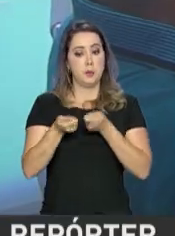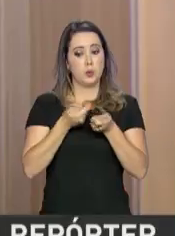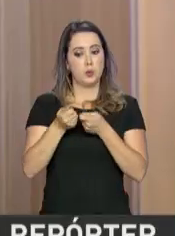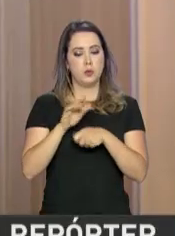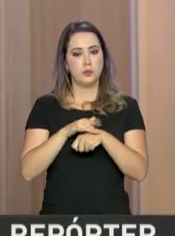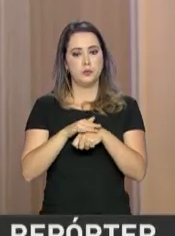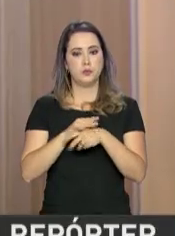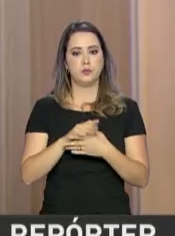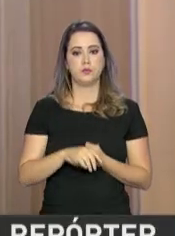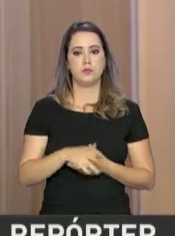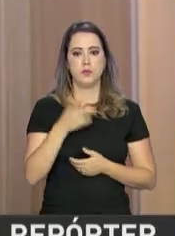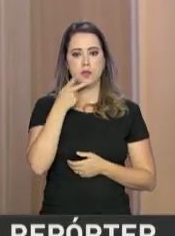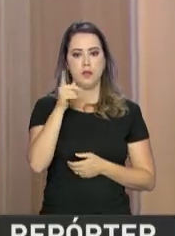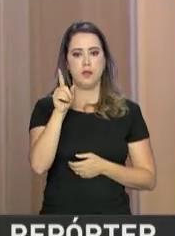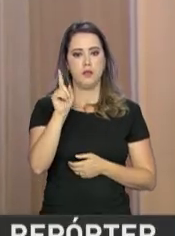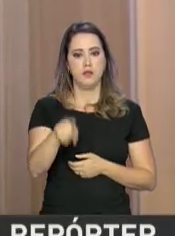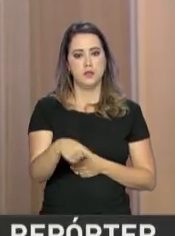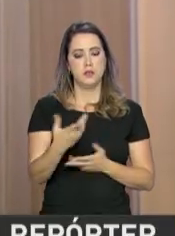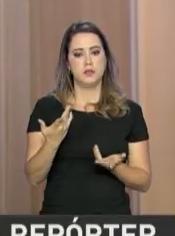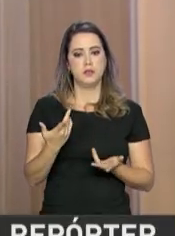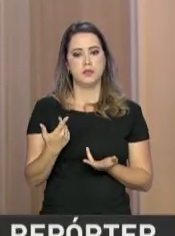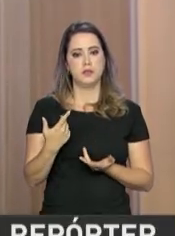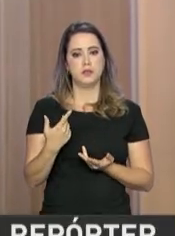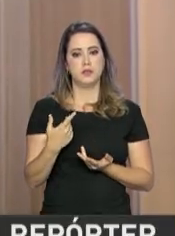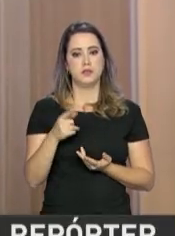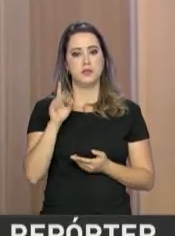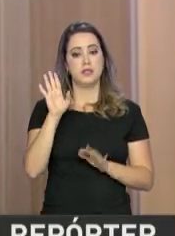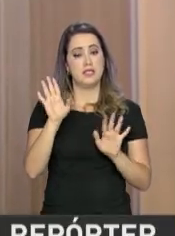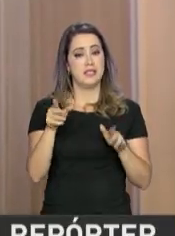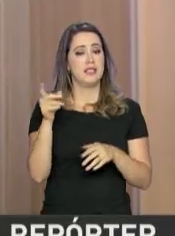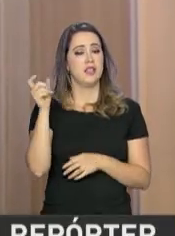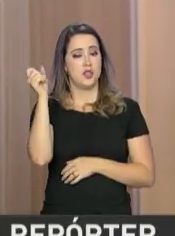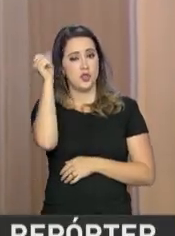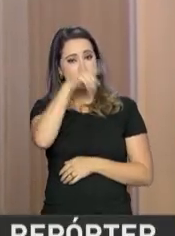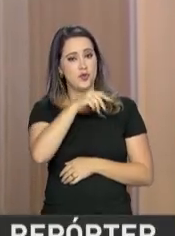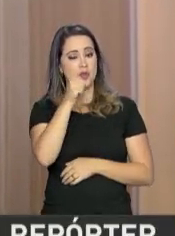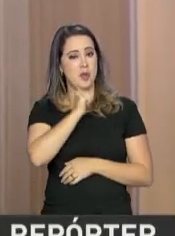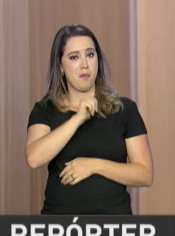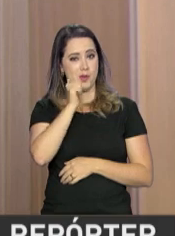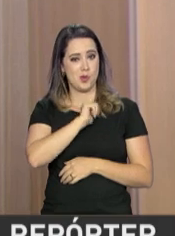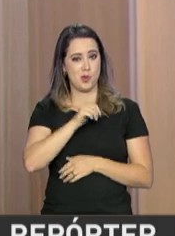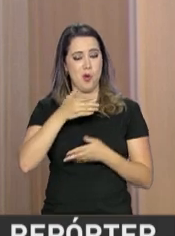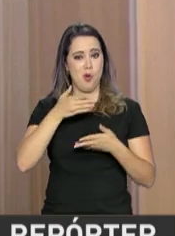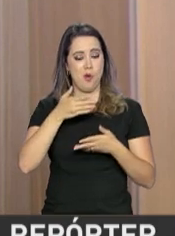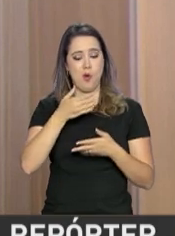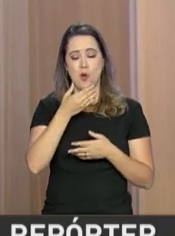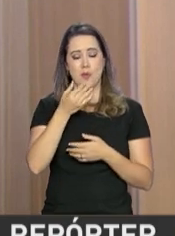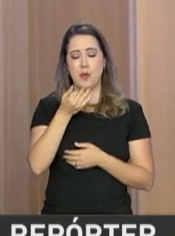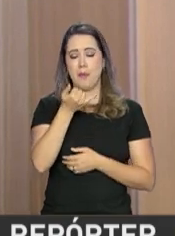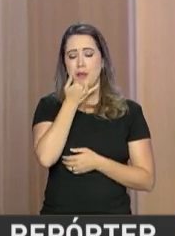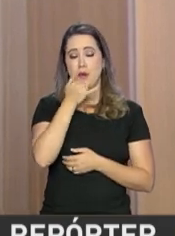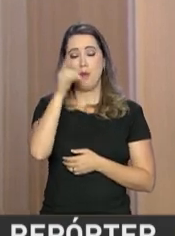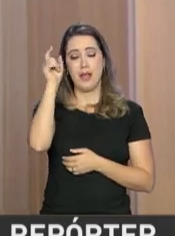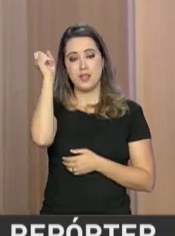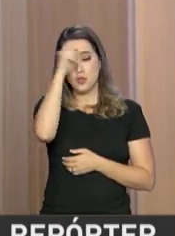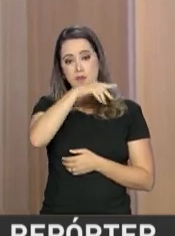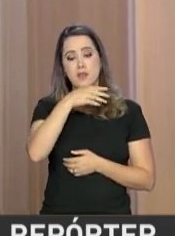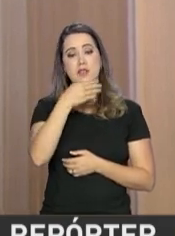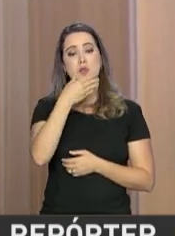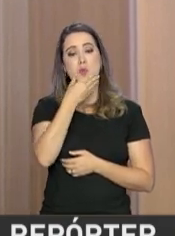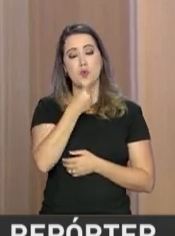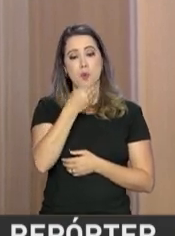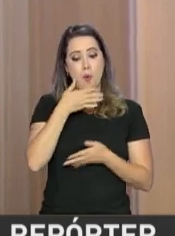doença eu te digo uma coisa que o mineiro diabético é muito triste porque é que a gente mais gosta são